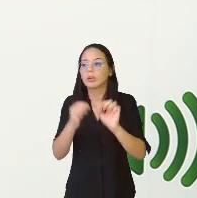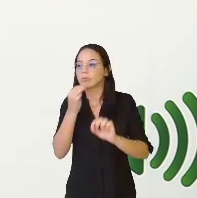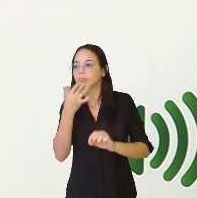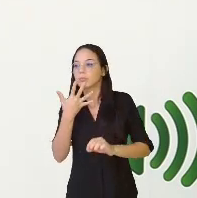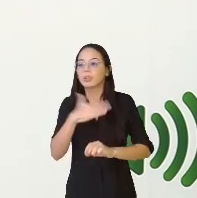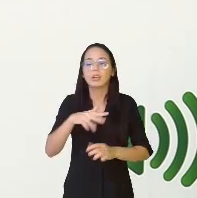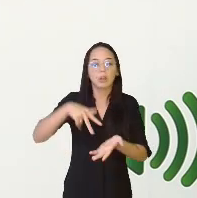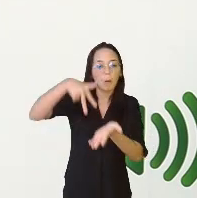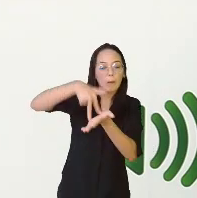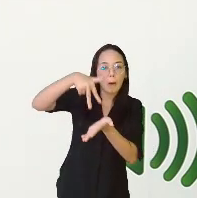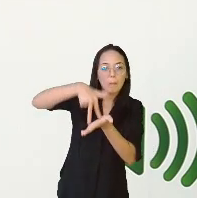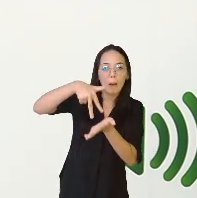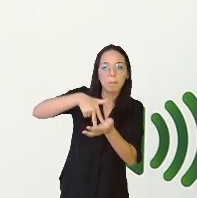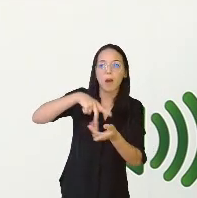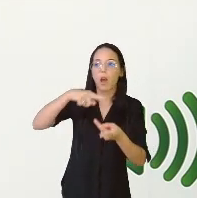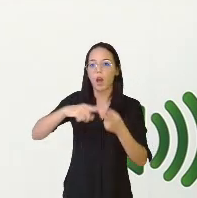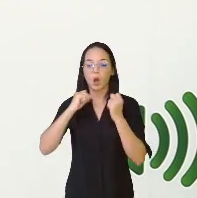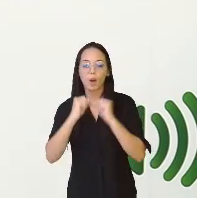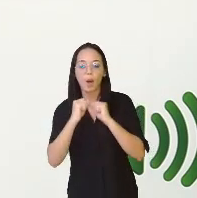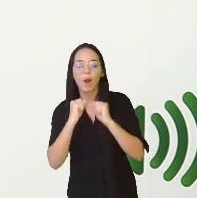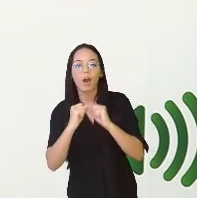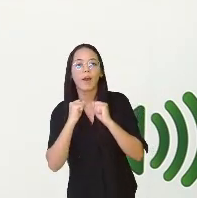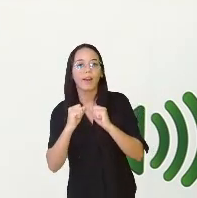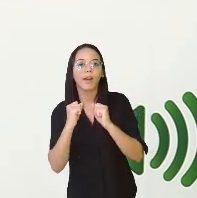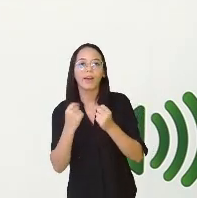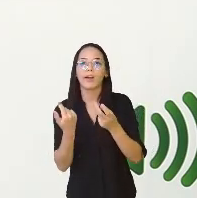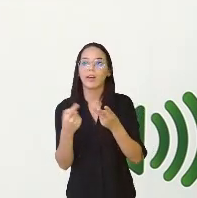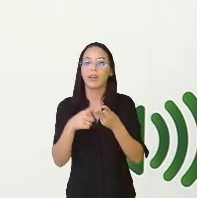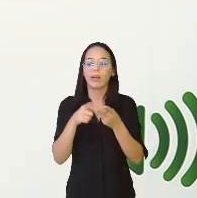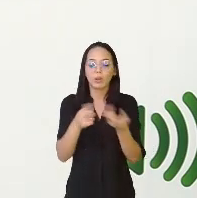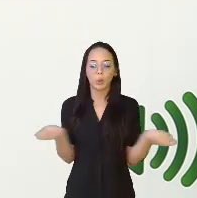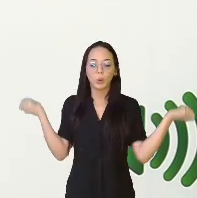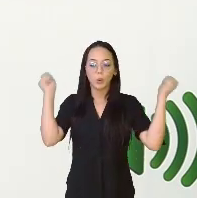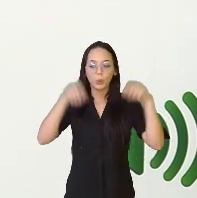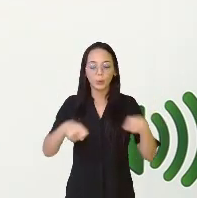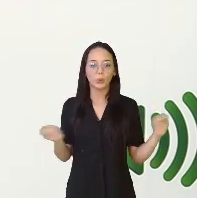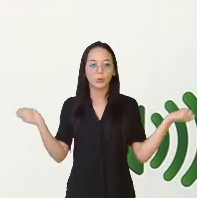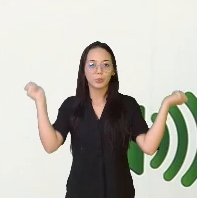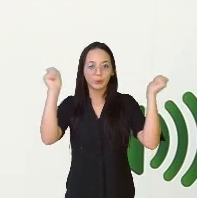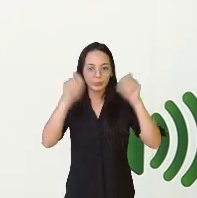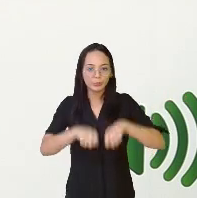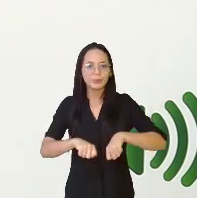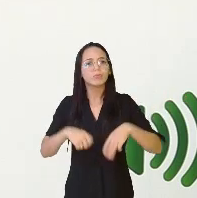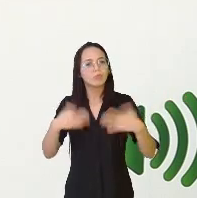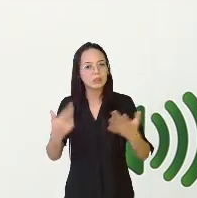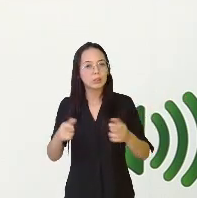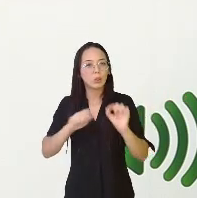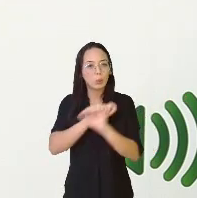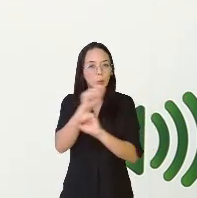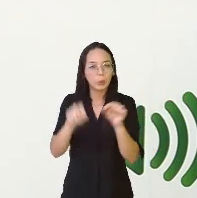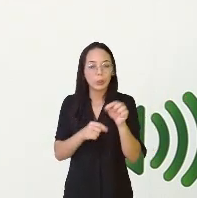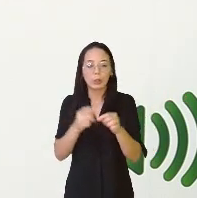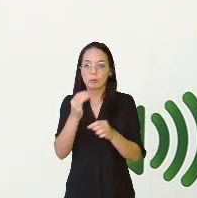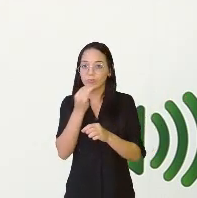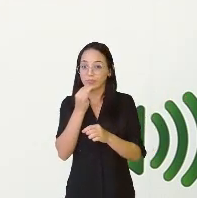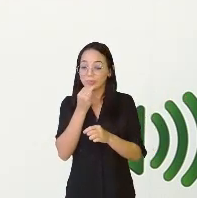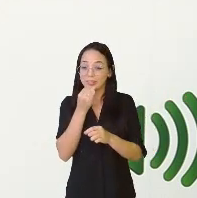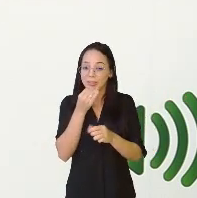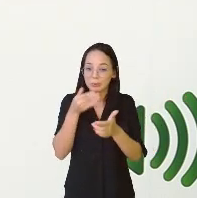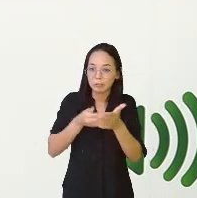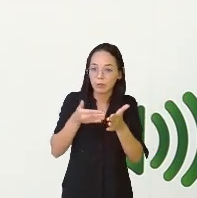pulando, elas estavam correndo, estavam ali pulando corda. Ali era uma atividade mais intensa,